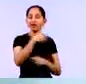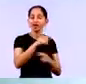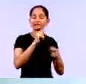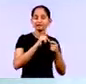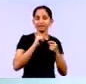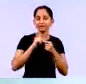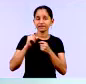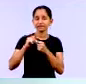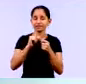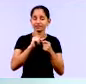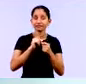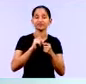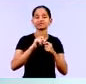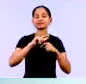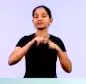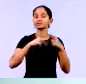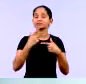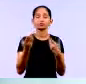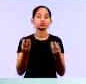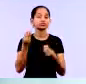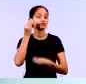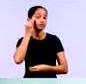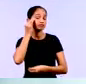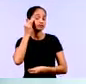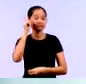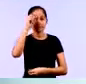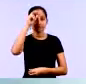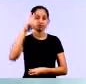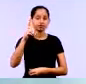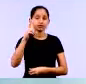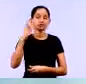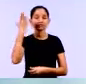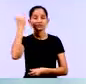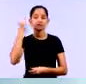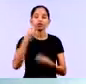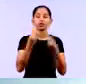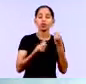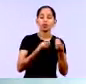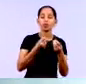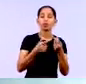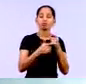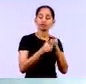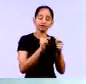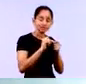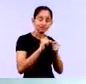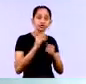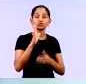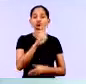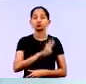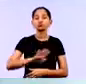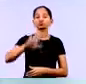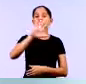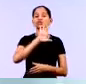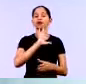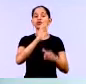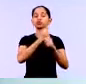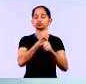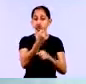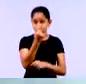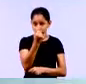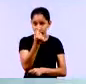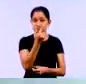tenho que utilizar algum critério de rateio, tá? Ele vai dar os custos gerais ali da fábrica e eu vou ter